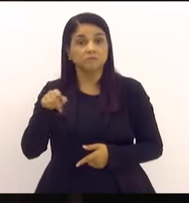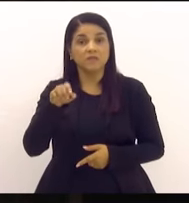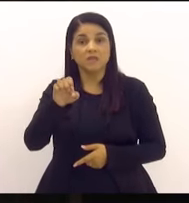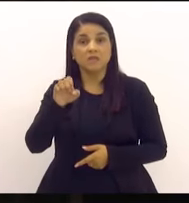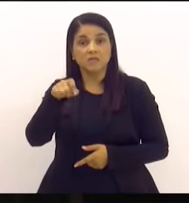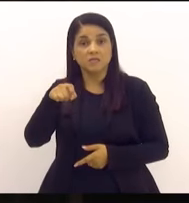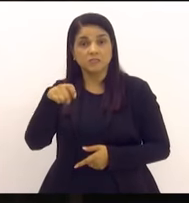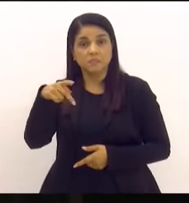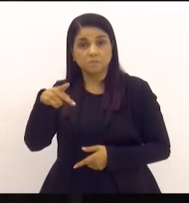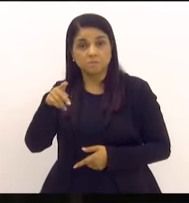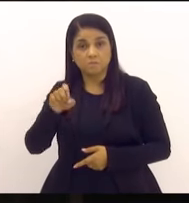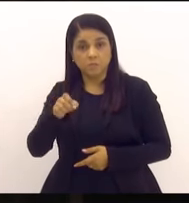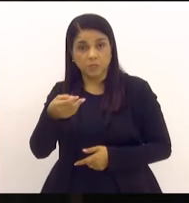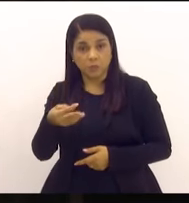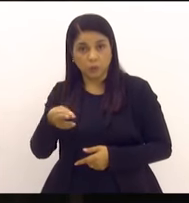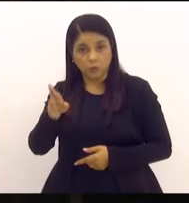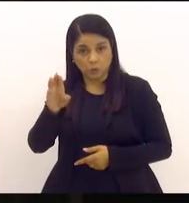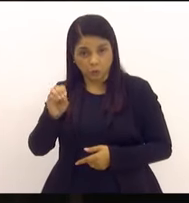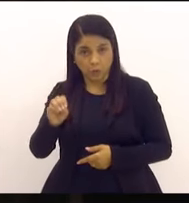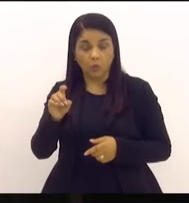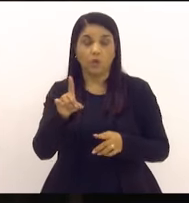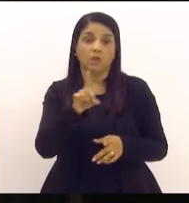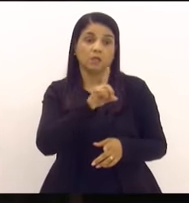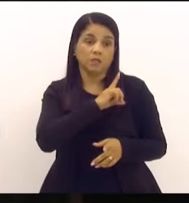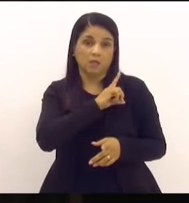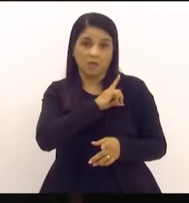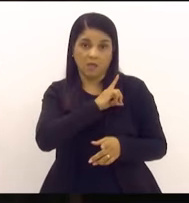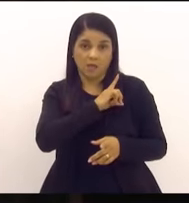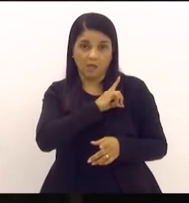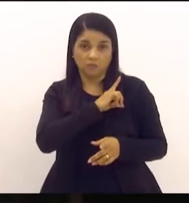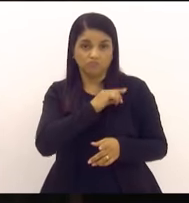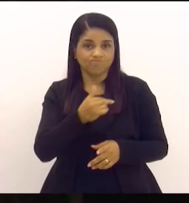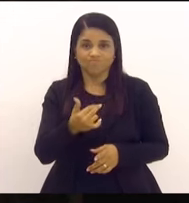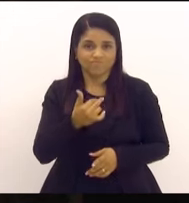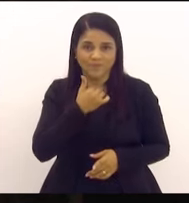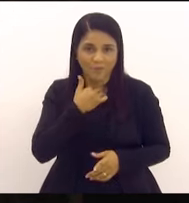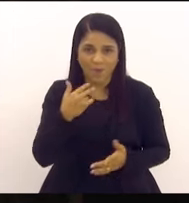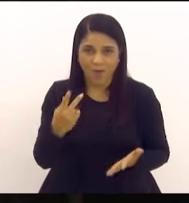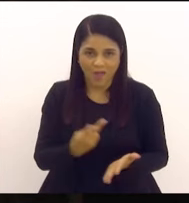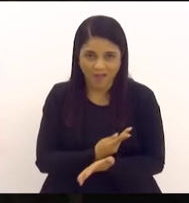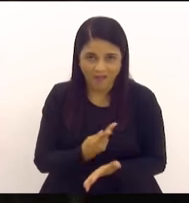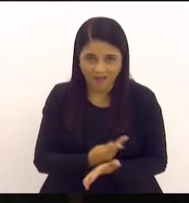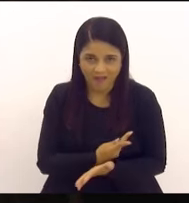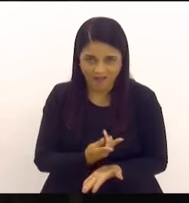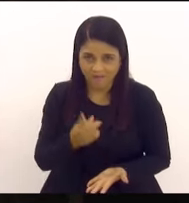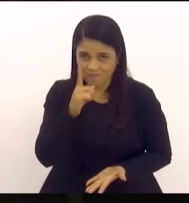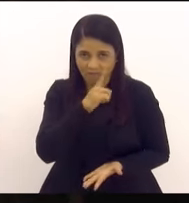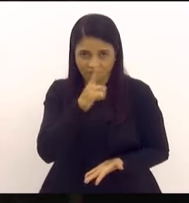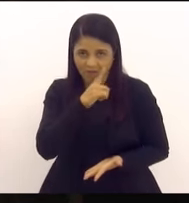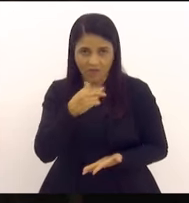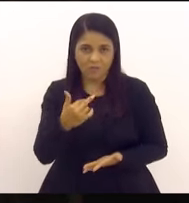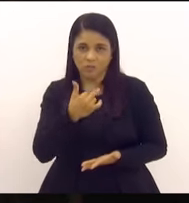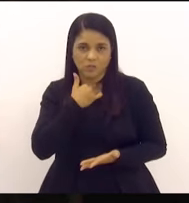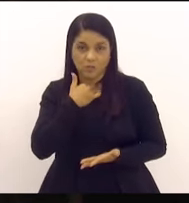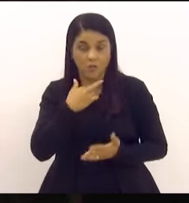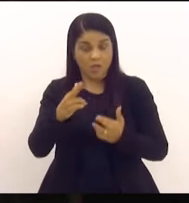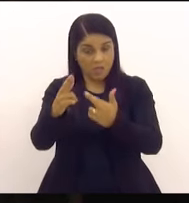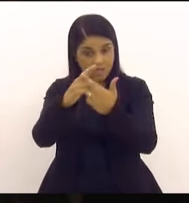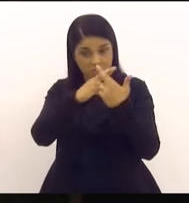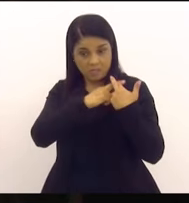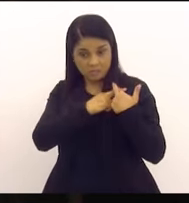inspetor e por ser delegado, ele não pode errar. A responsabilidade